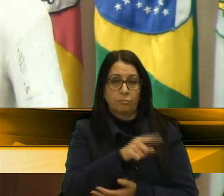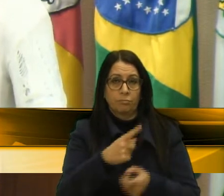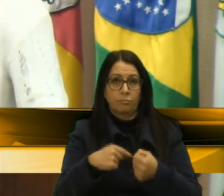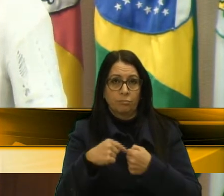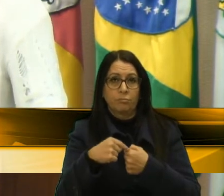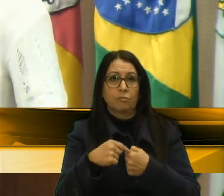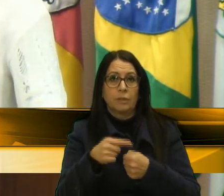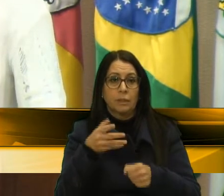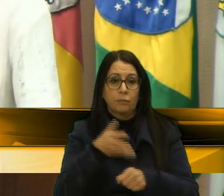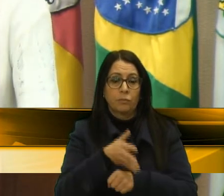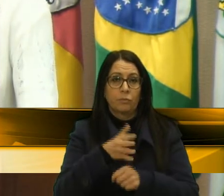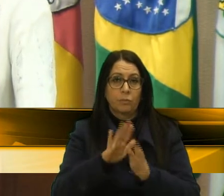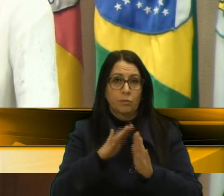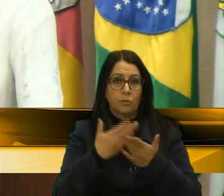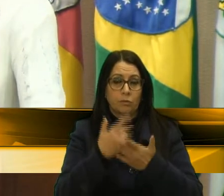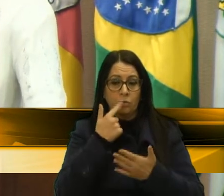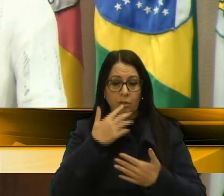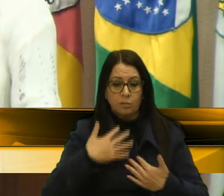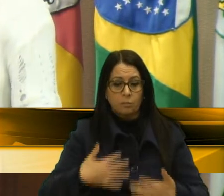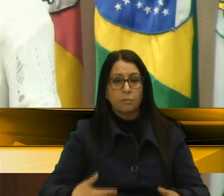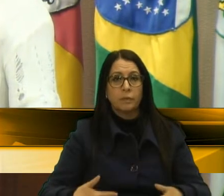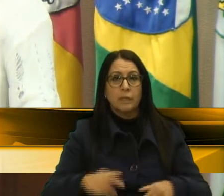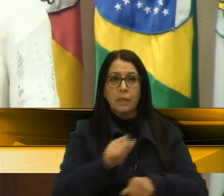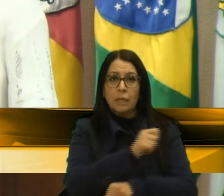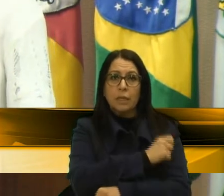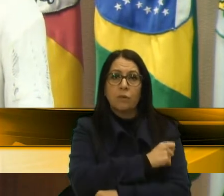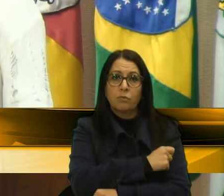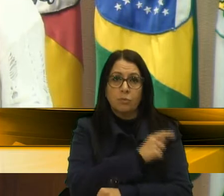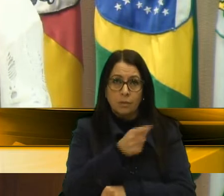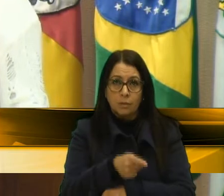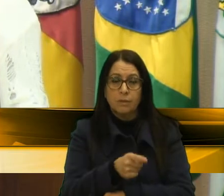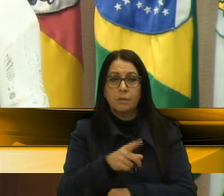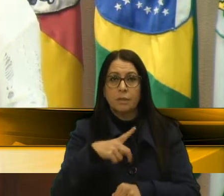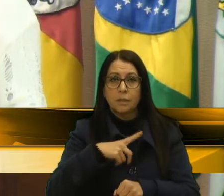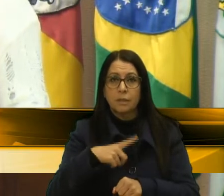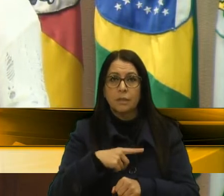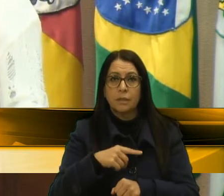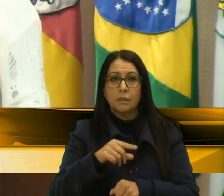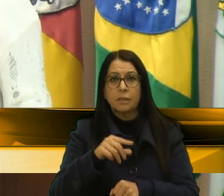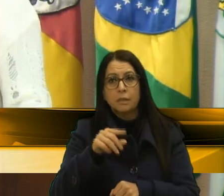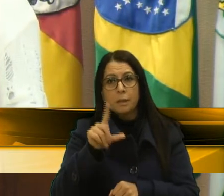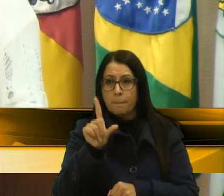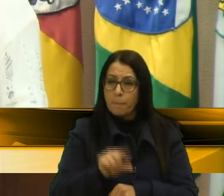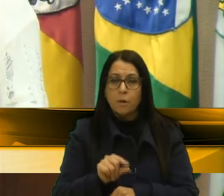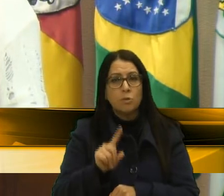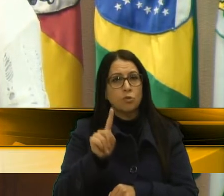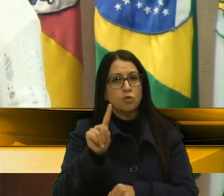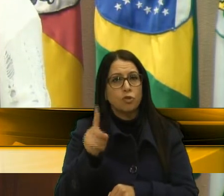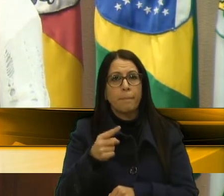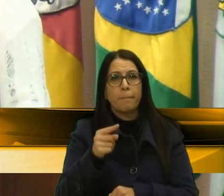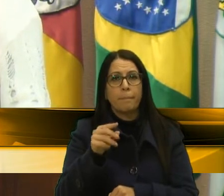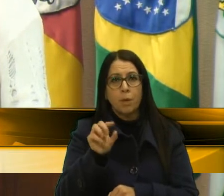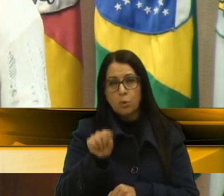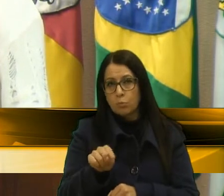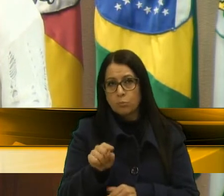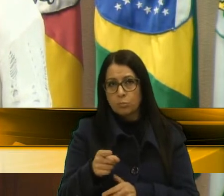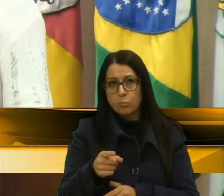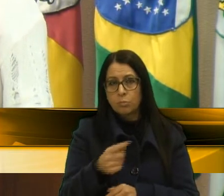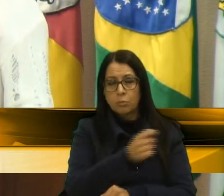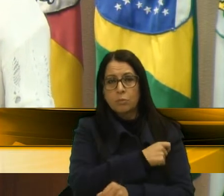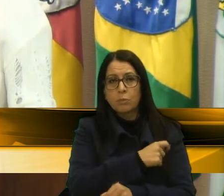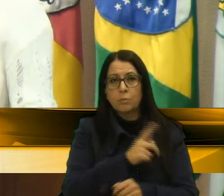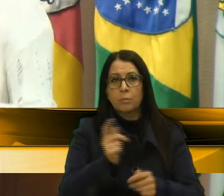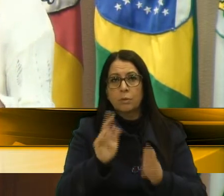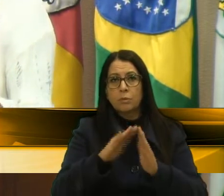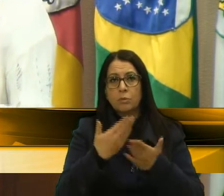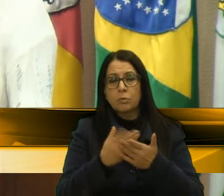município que frequentam o Cristóvão de Mendonça, alunos esses que hoje são menos de 1.000 estudantes, numa escola que tem